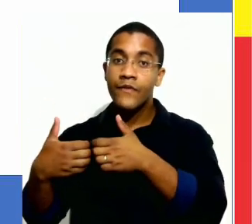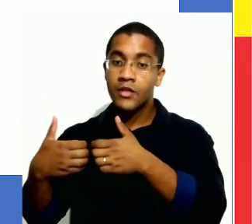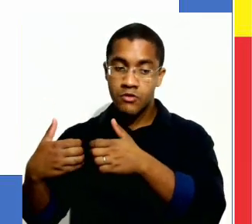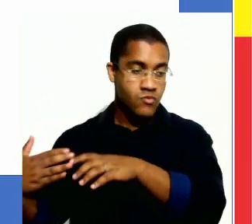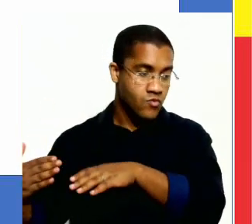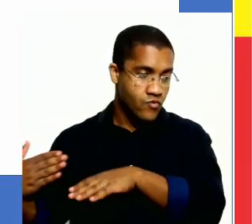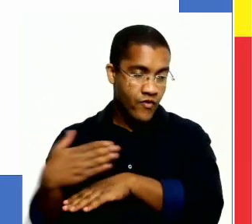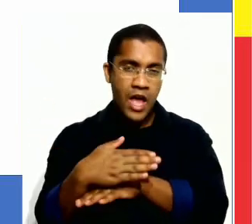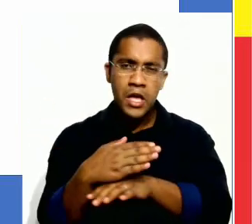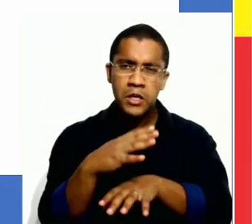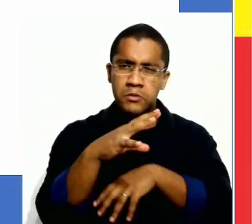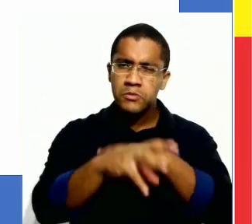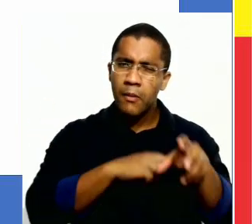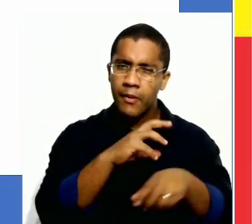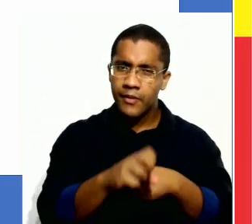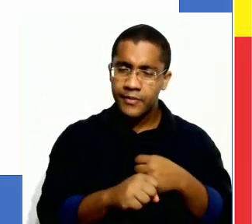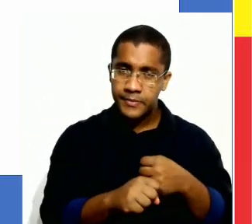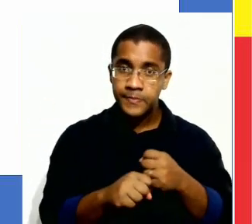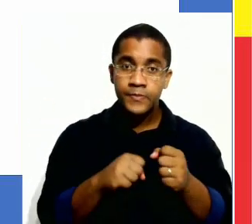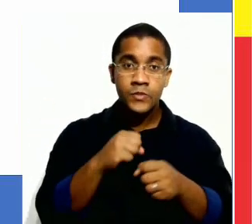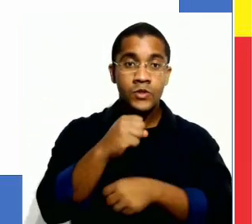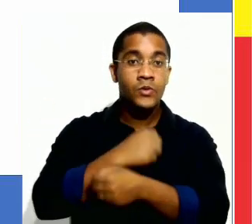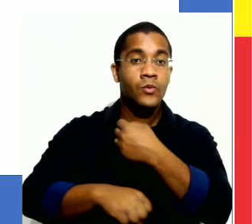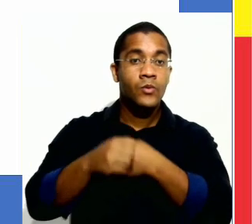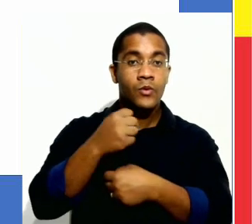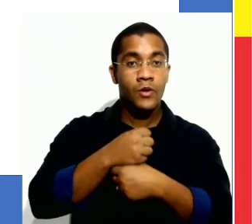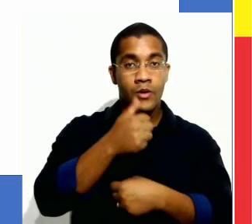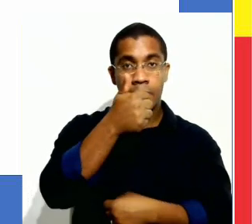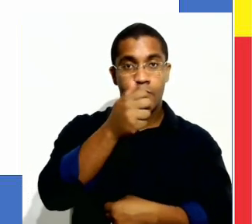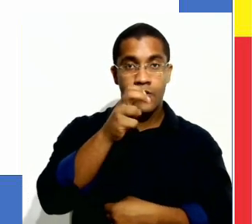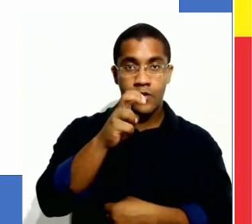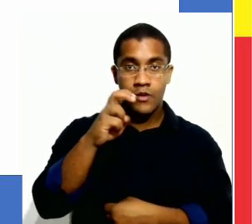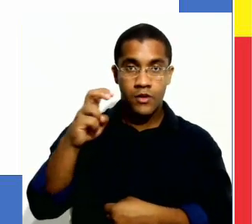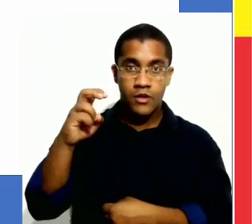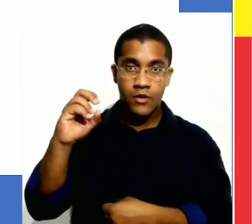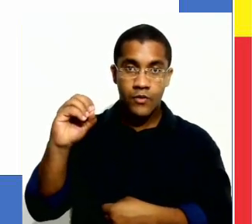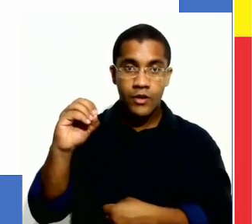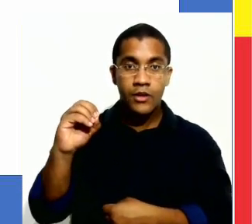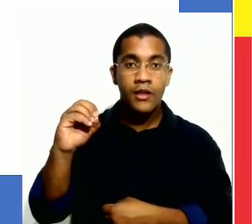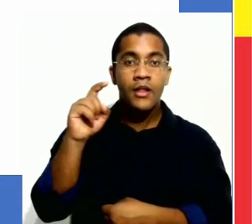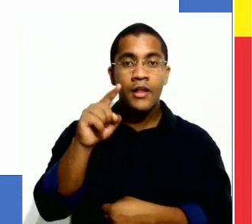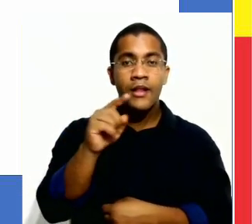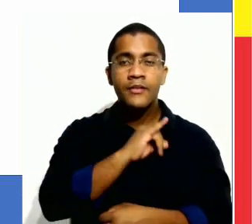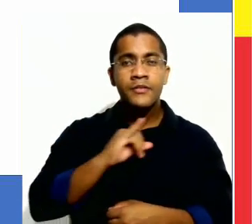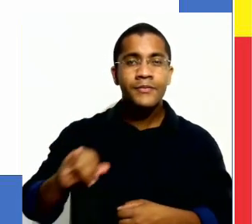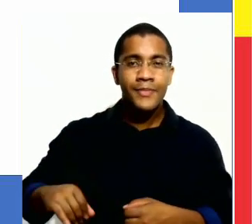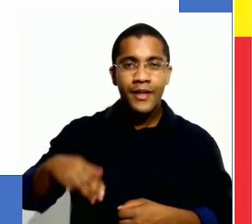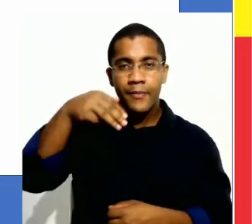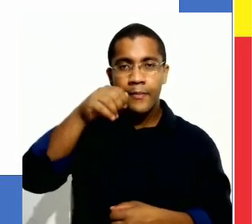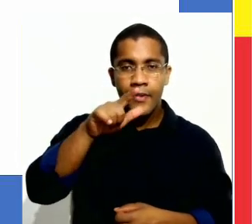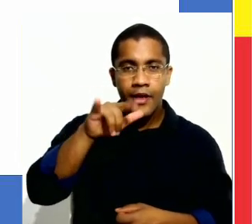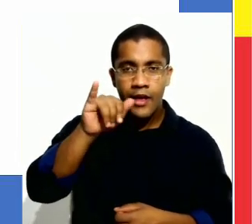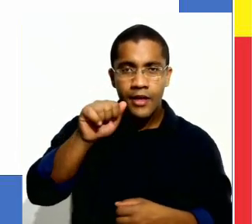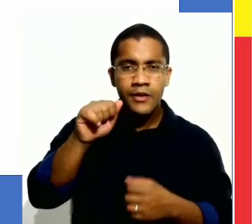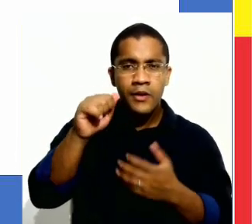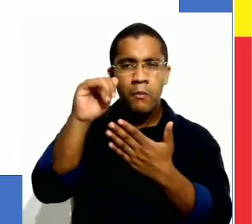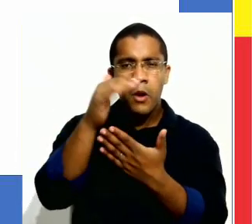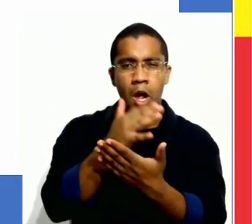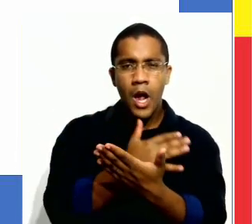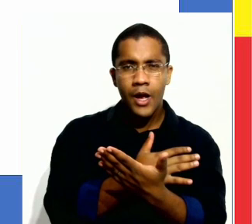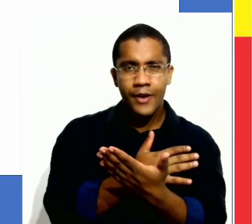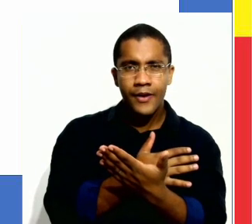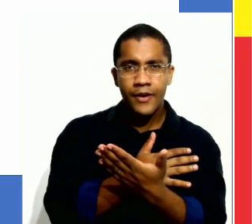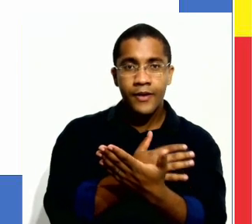vizinhos. Em 1550, o Império Mali havia perdido grande parte do seu poderio.